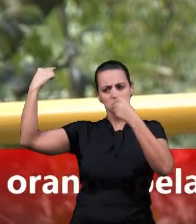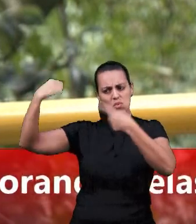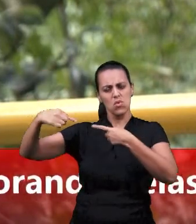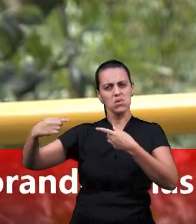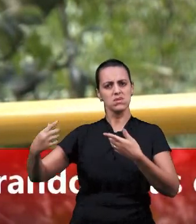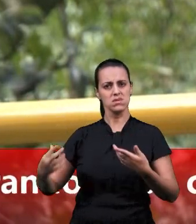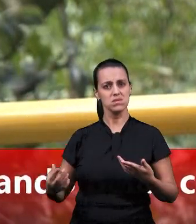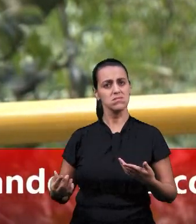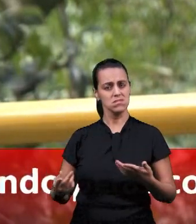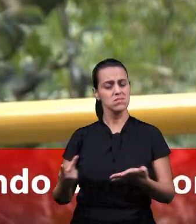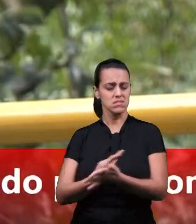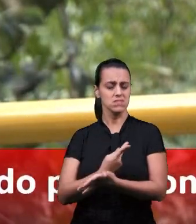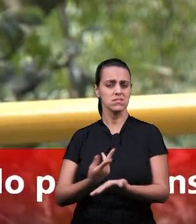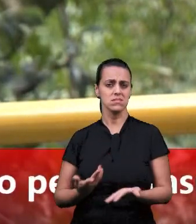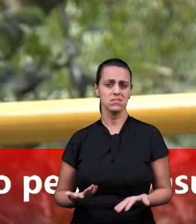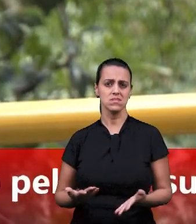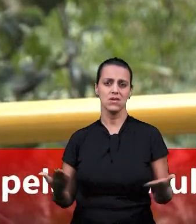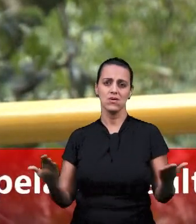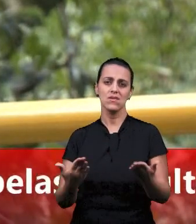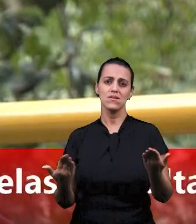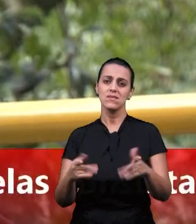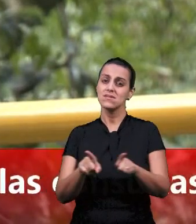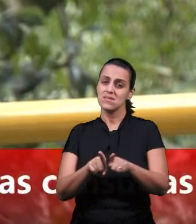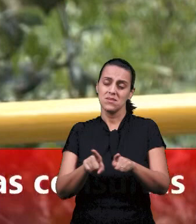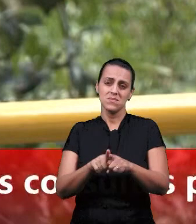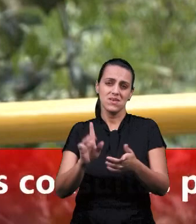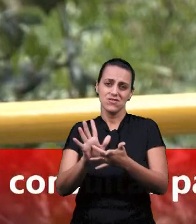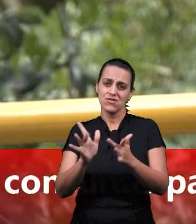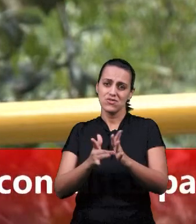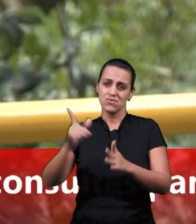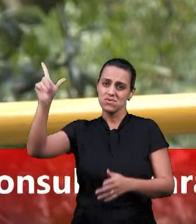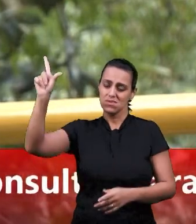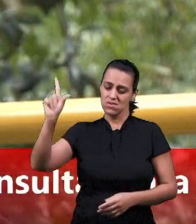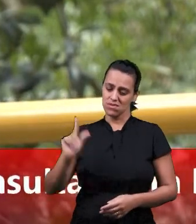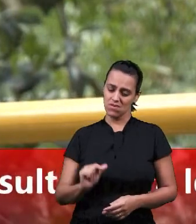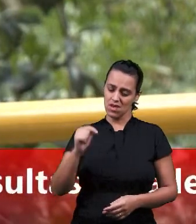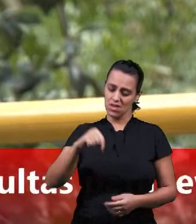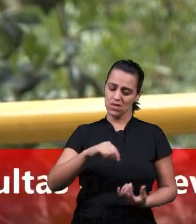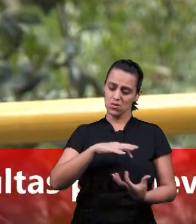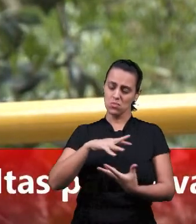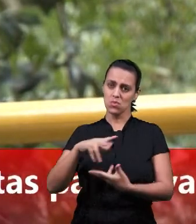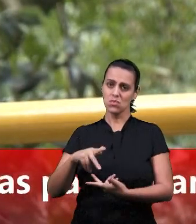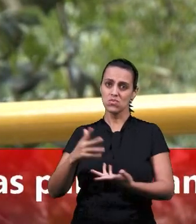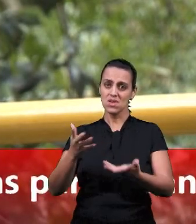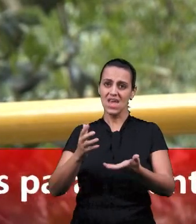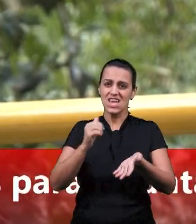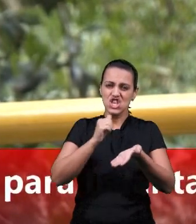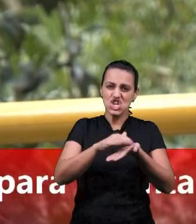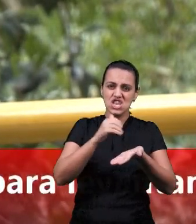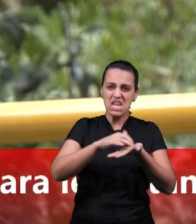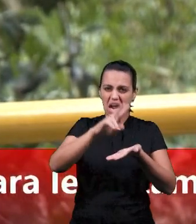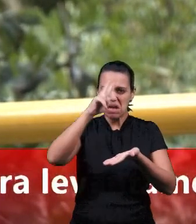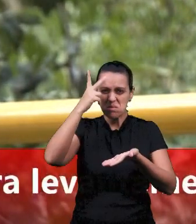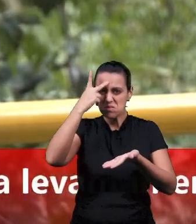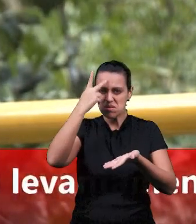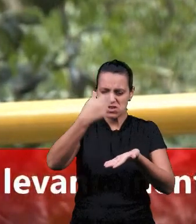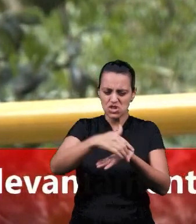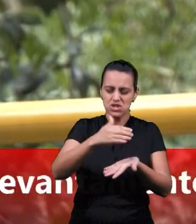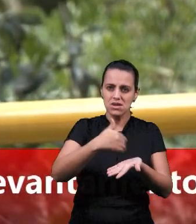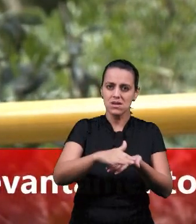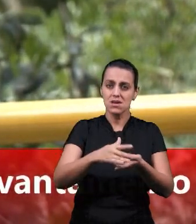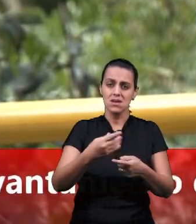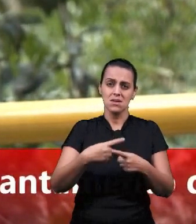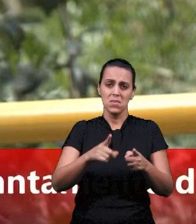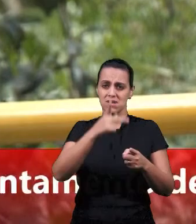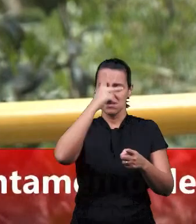e hoje nós vemos que quando Jesus veio, ele veio para restaurar isso, tirar a rebelião do coração do homem. Mas o homem continua, do